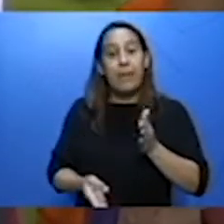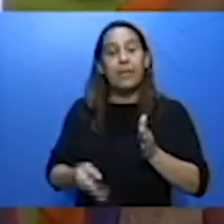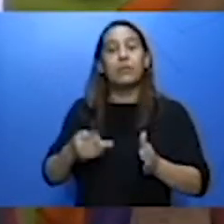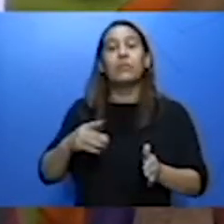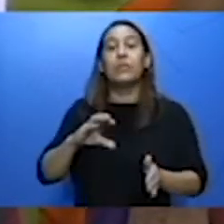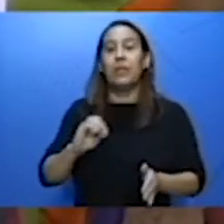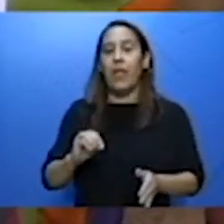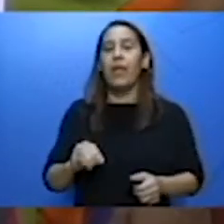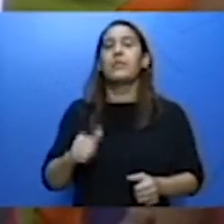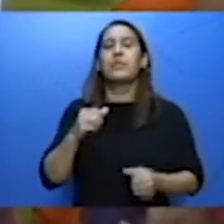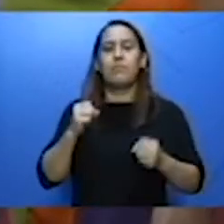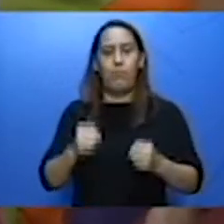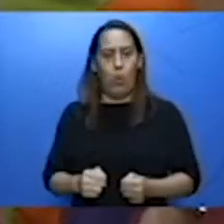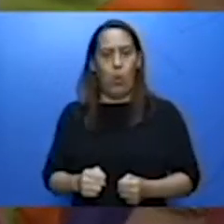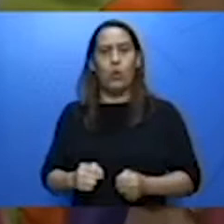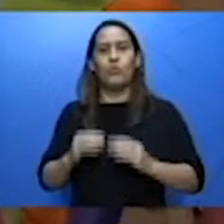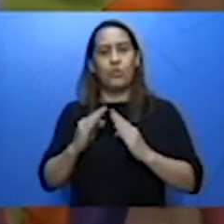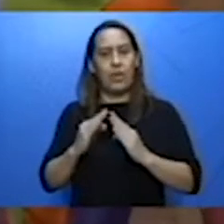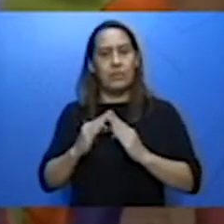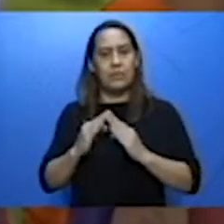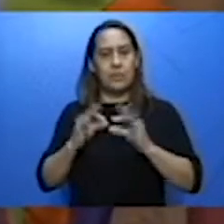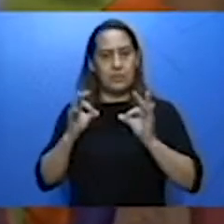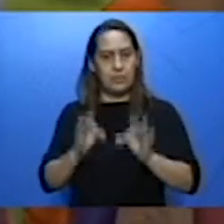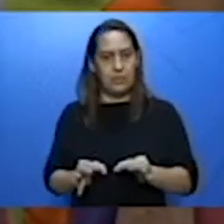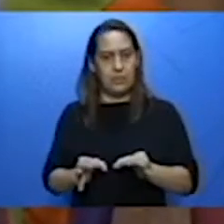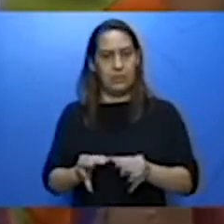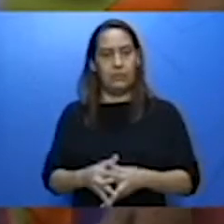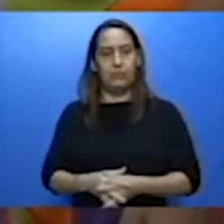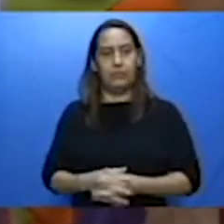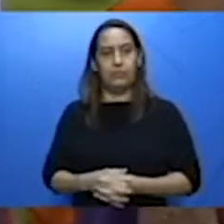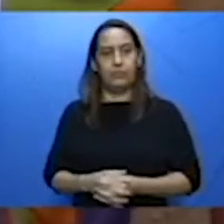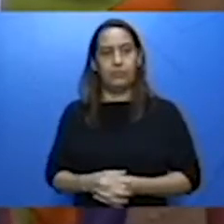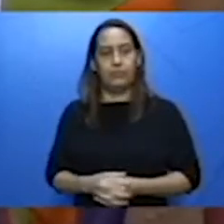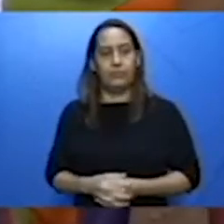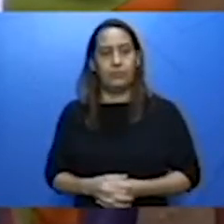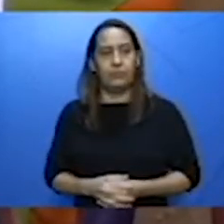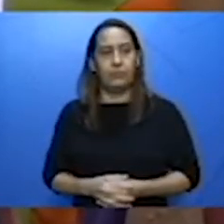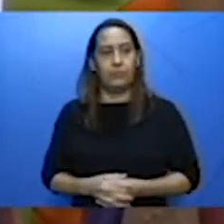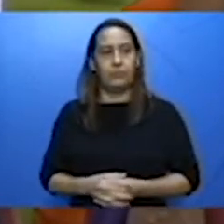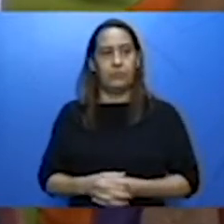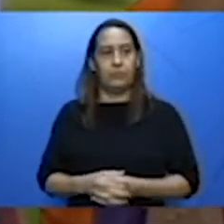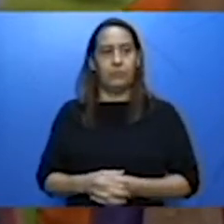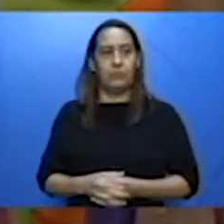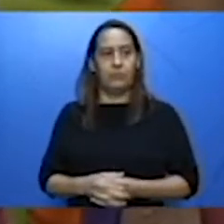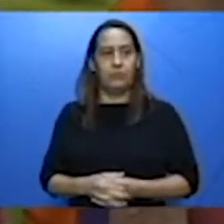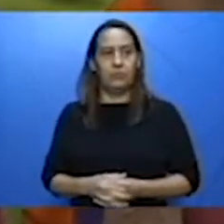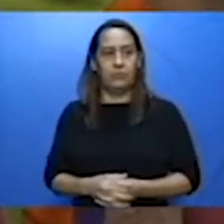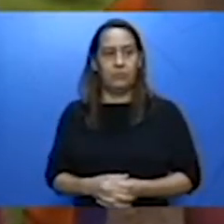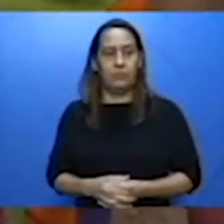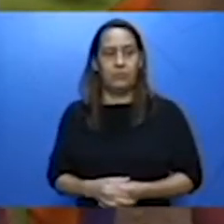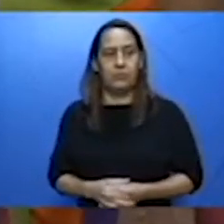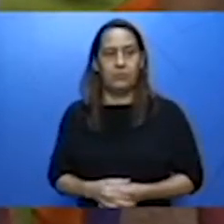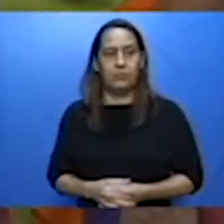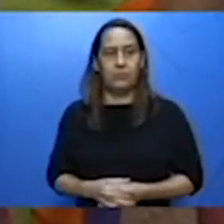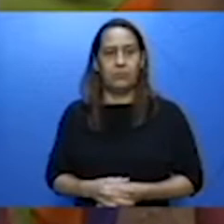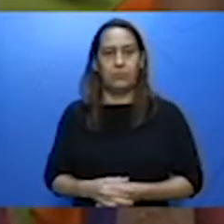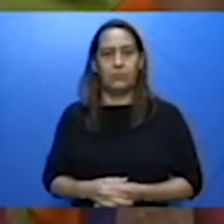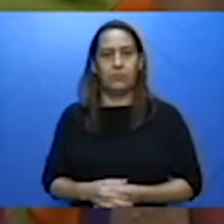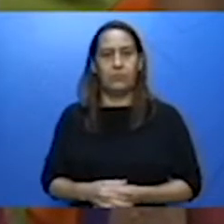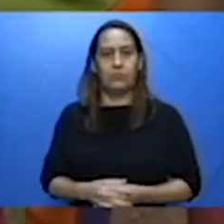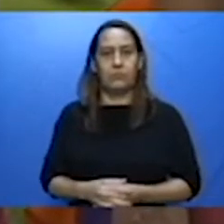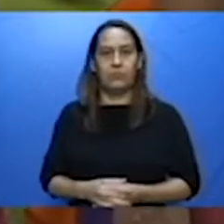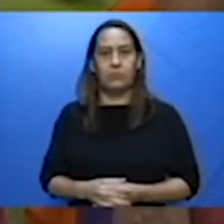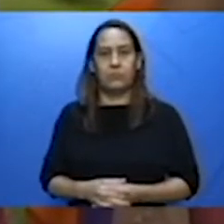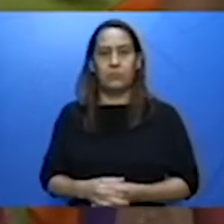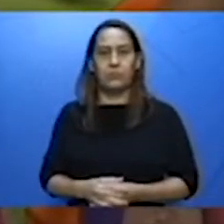unidade? Pode. 9 é a unidade. Não passou de 10, então tá tudo ok. 2 mais 3, 2,